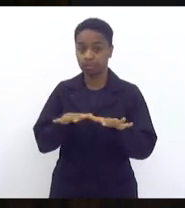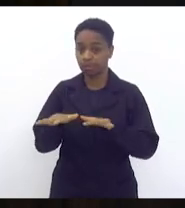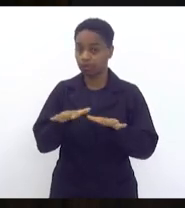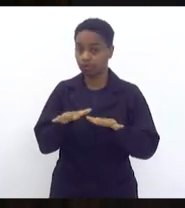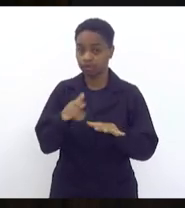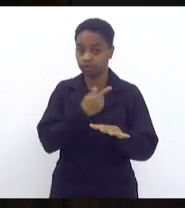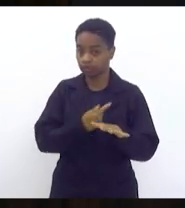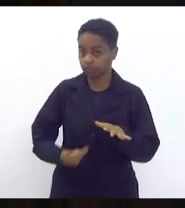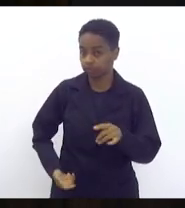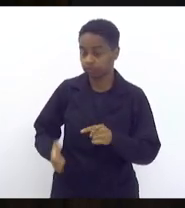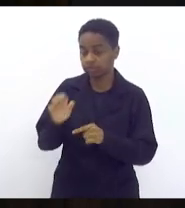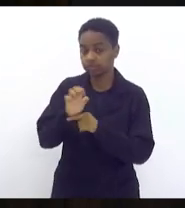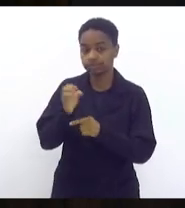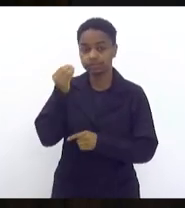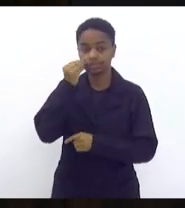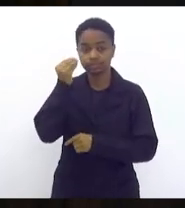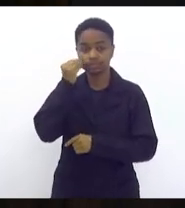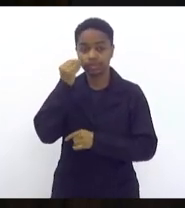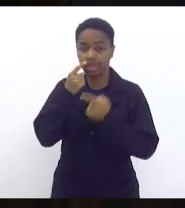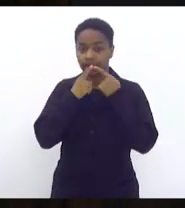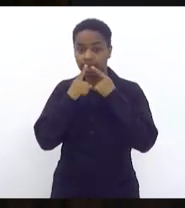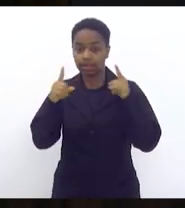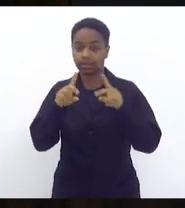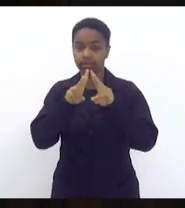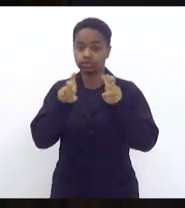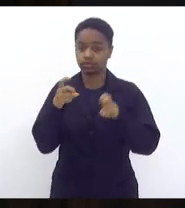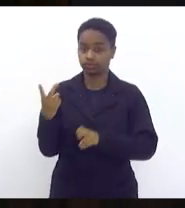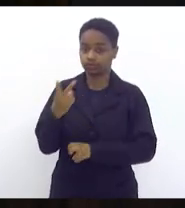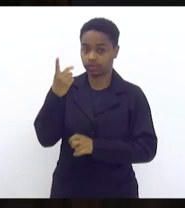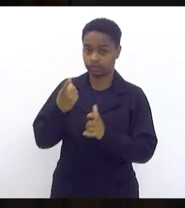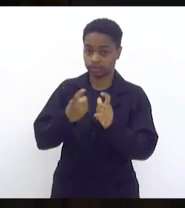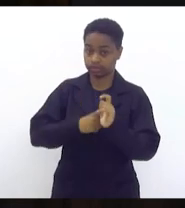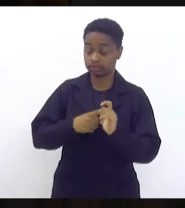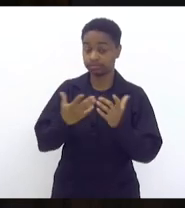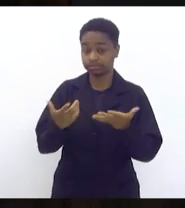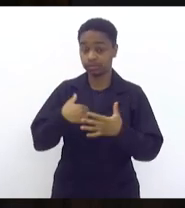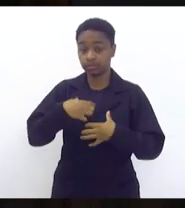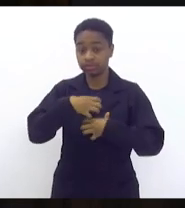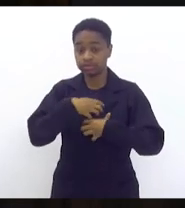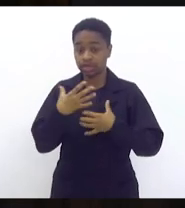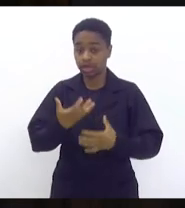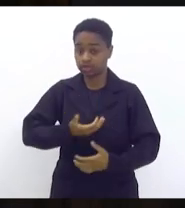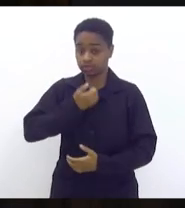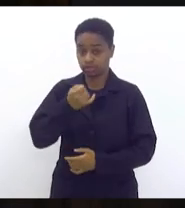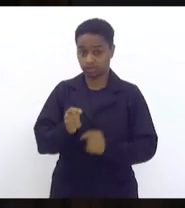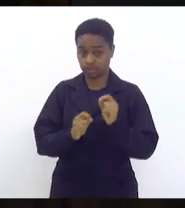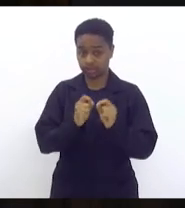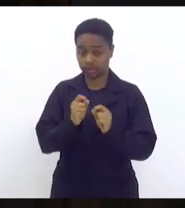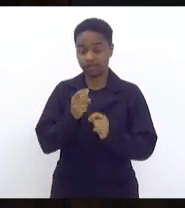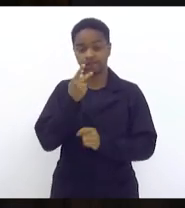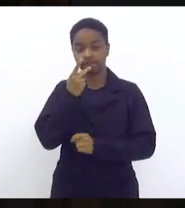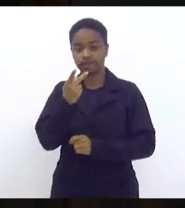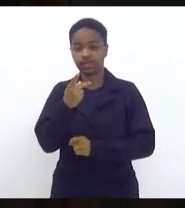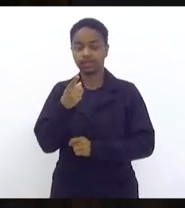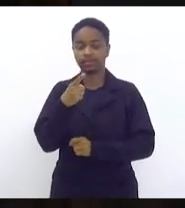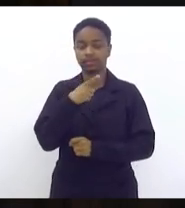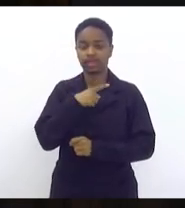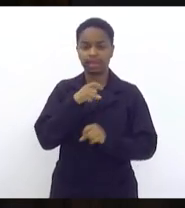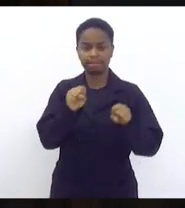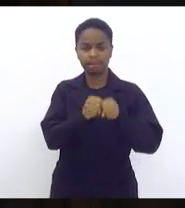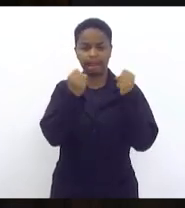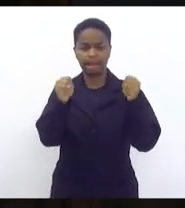Estado para questionar o valor dessa dívida. O que me deixa assustada é que dizer que vai haver